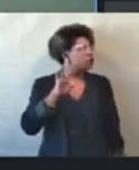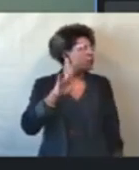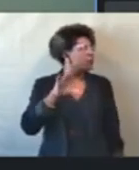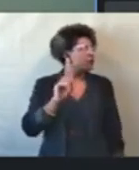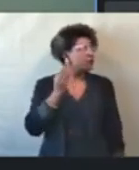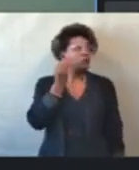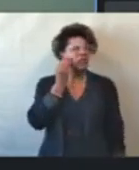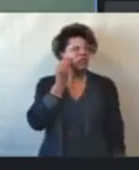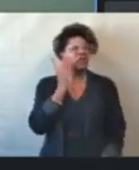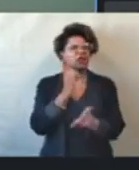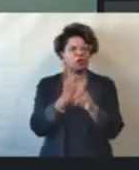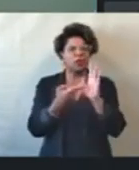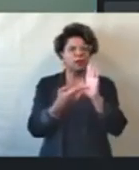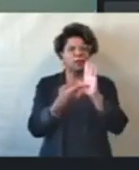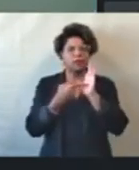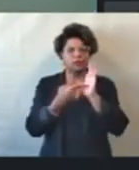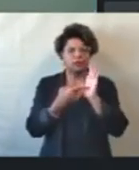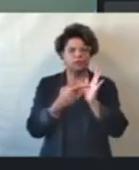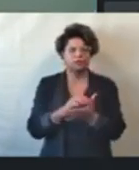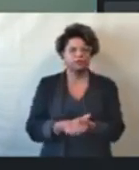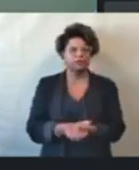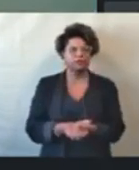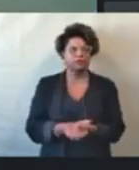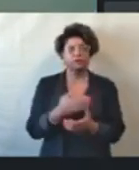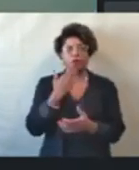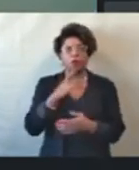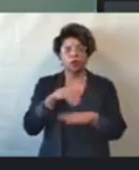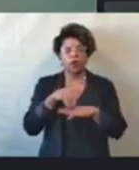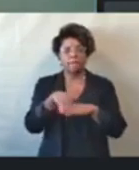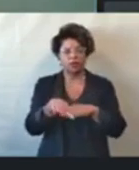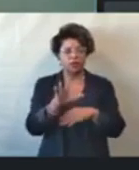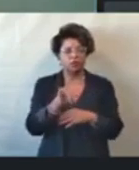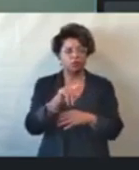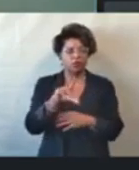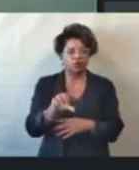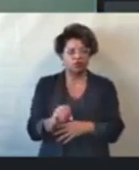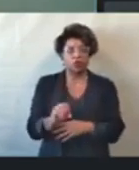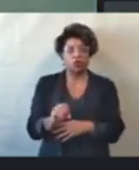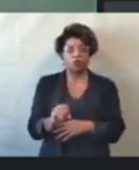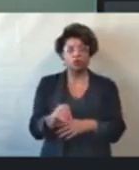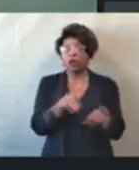está participando da audiência. Tá, e aí quando ele é repassado ao fundo, ele sai em despesas em qual local?